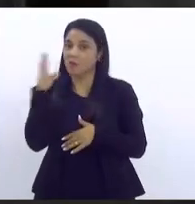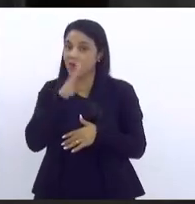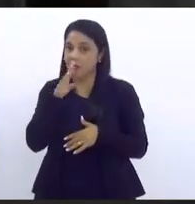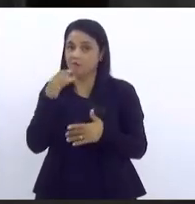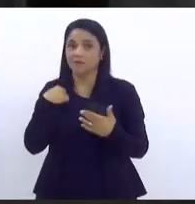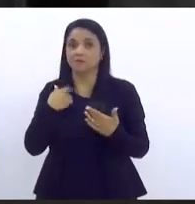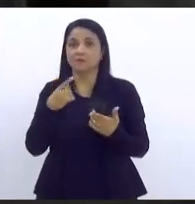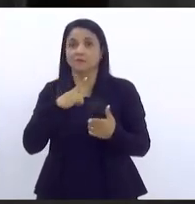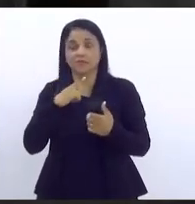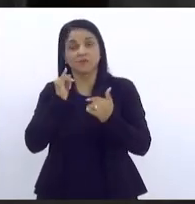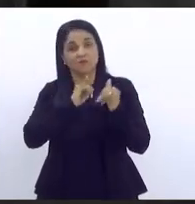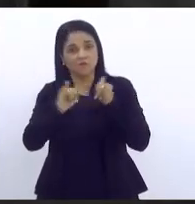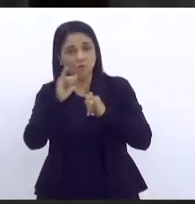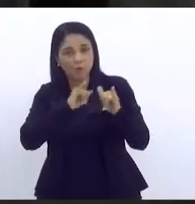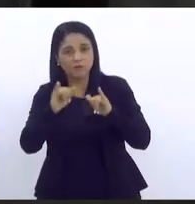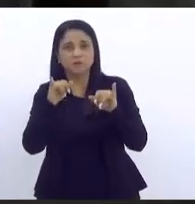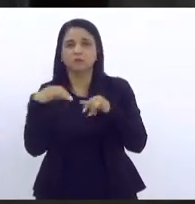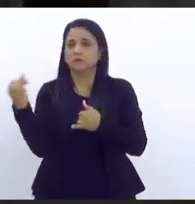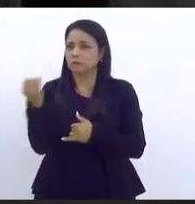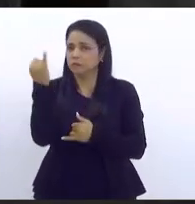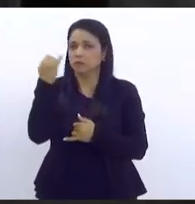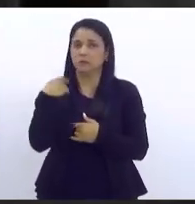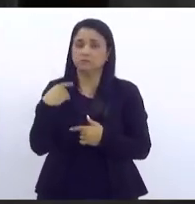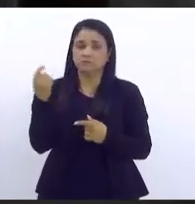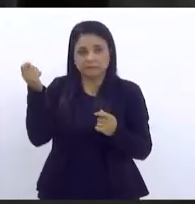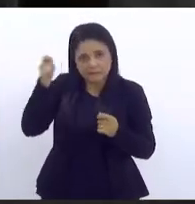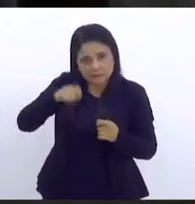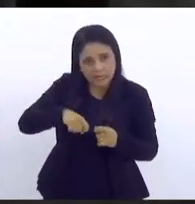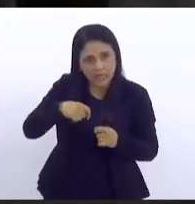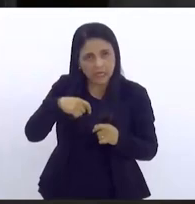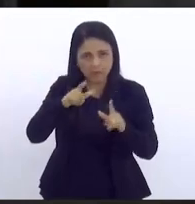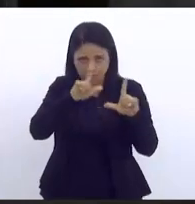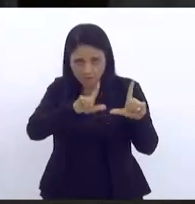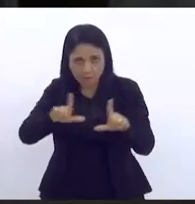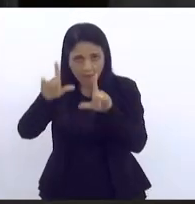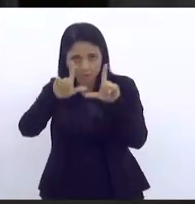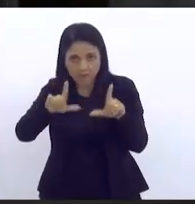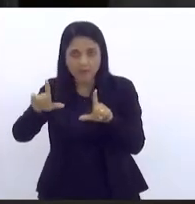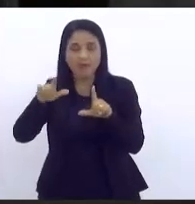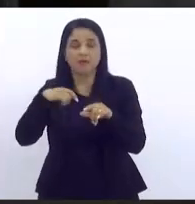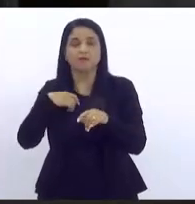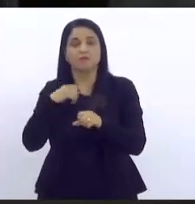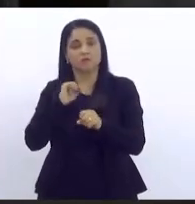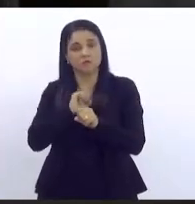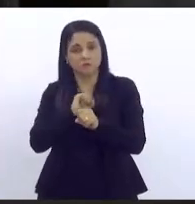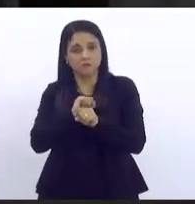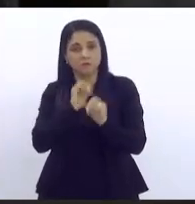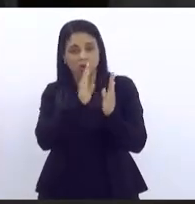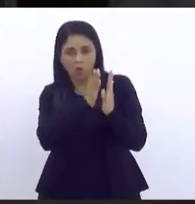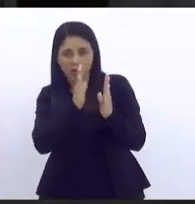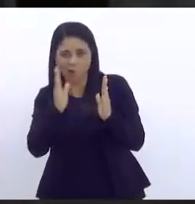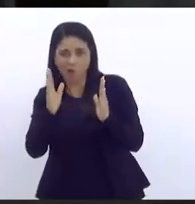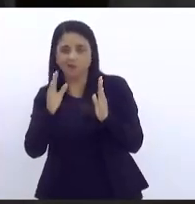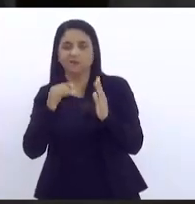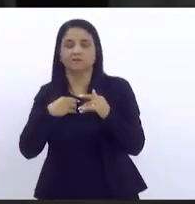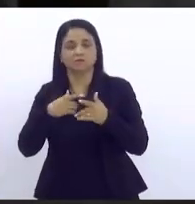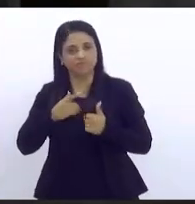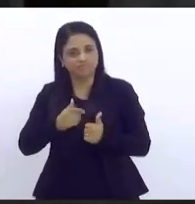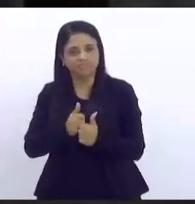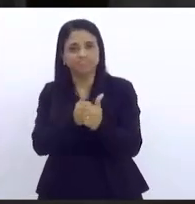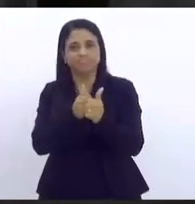ela tem umas informações importantes eu não sei se dá para passar e mas enquanto não vai passando eu já vou seguindo a ordem dela aqui né